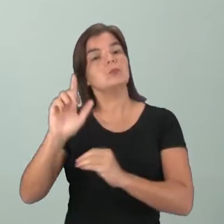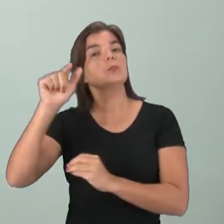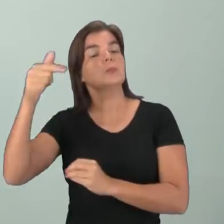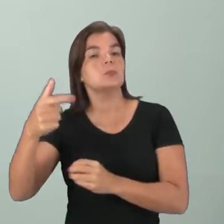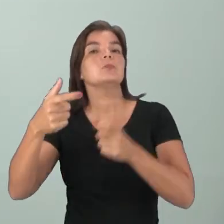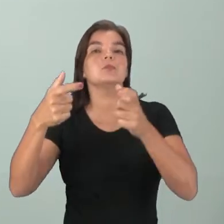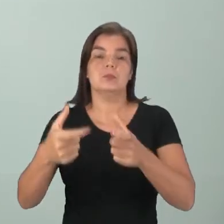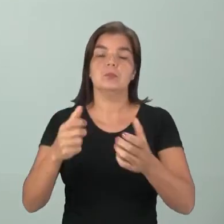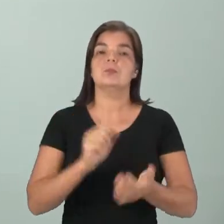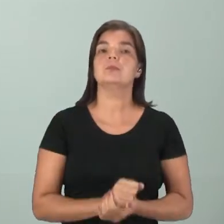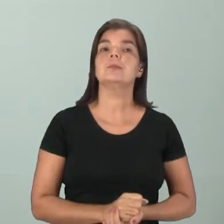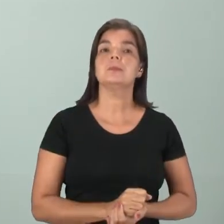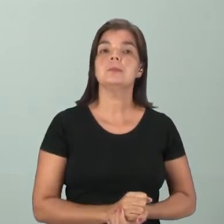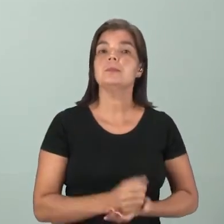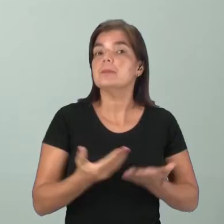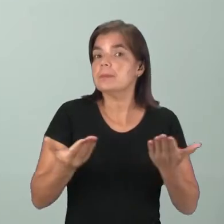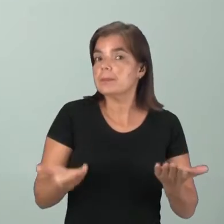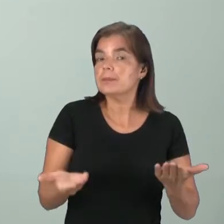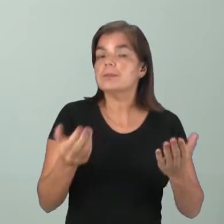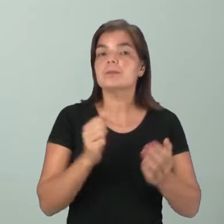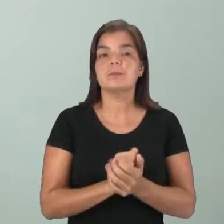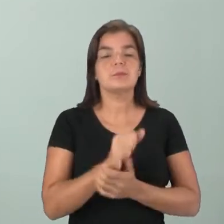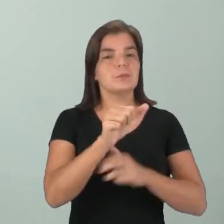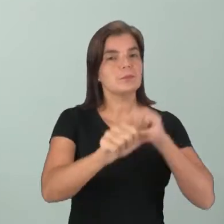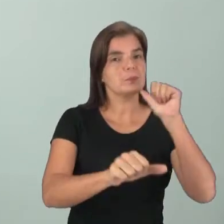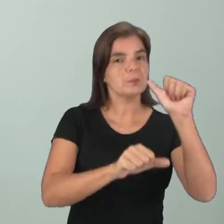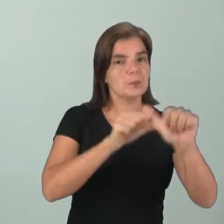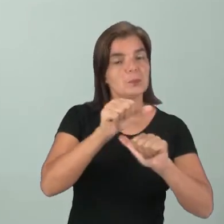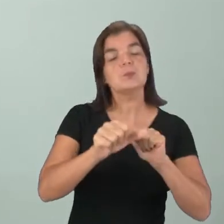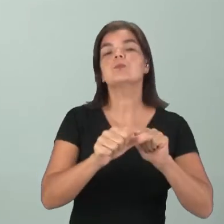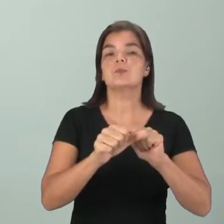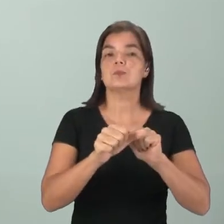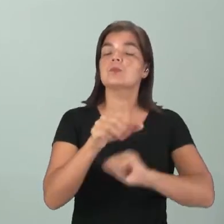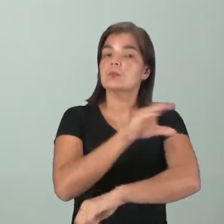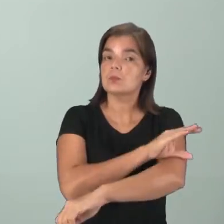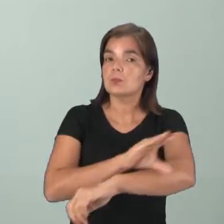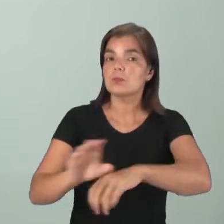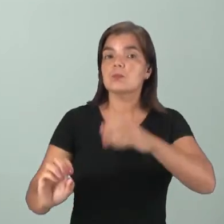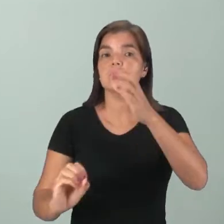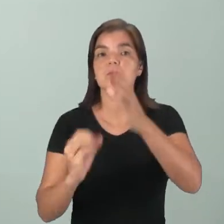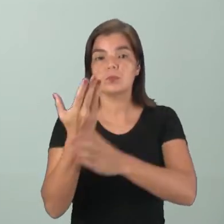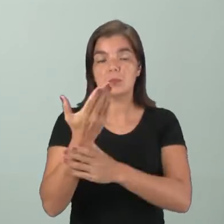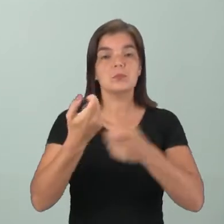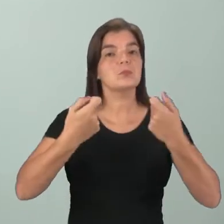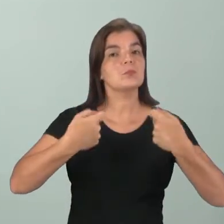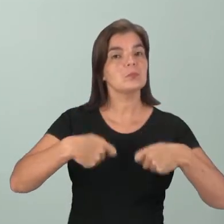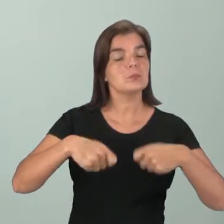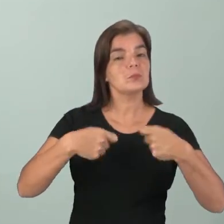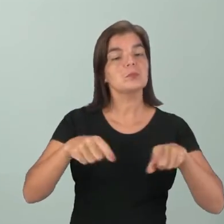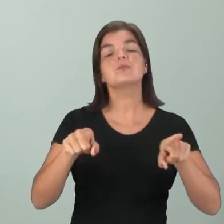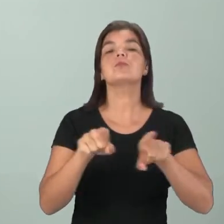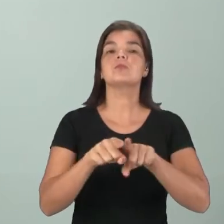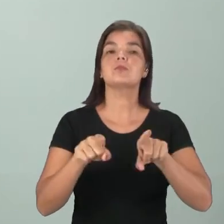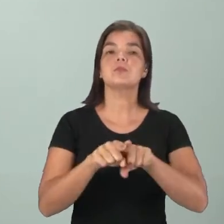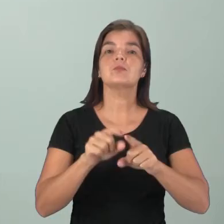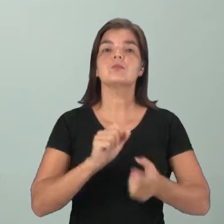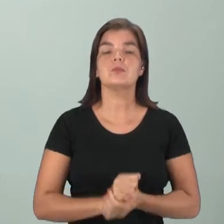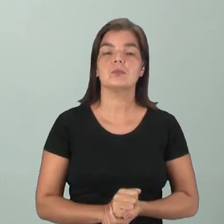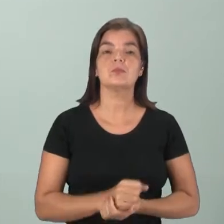caça, eles se mudavam para outras regiões, eram povos nômades. E aí, essa transformação da cultura surgiu a partir